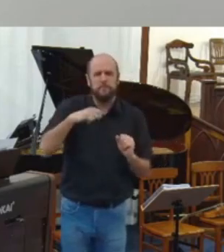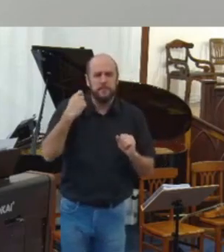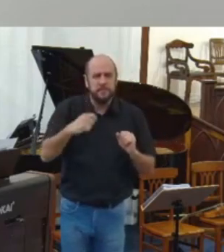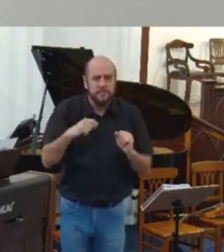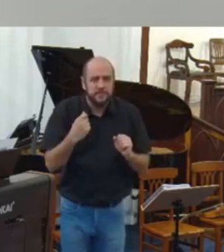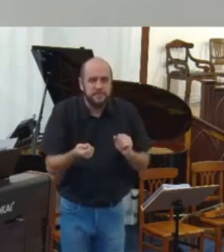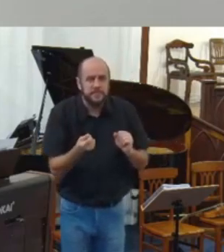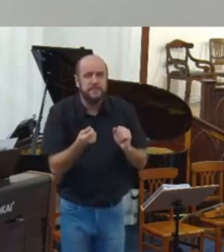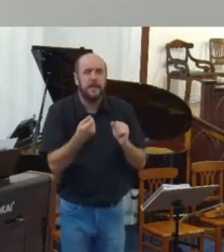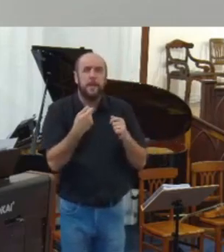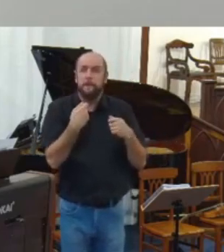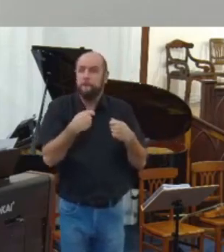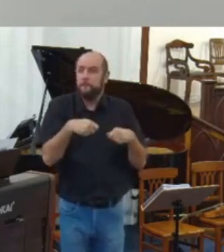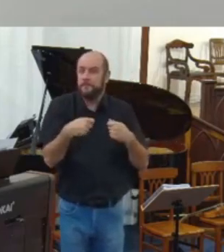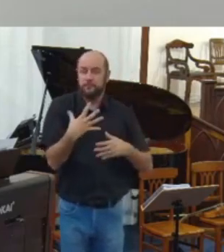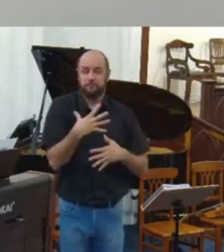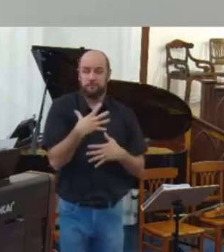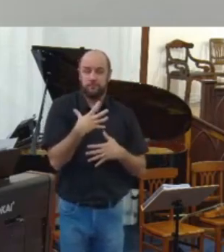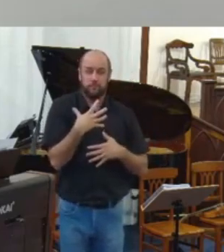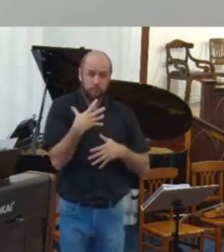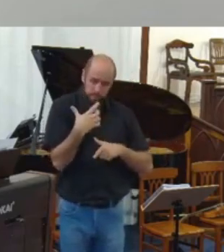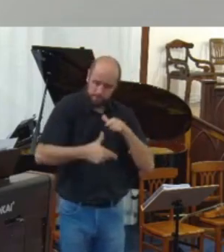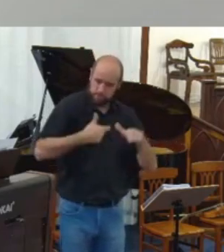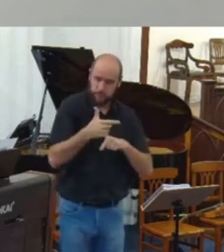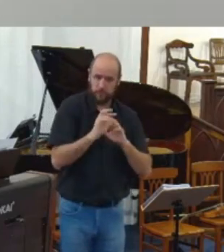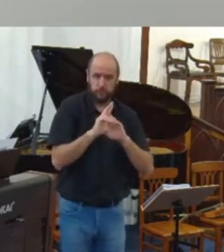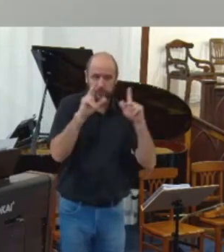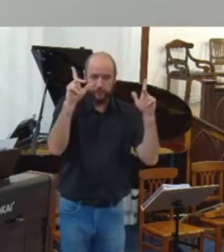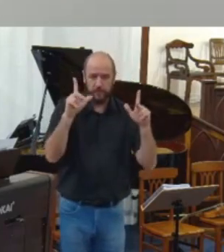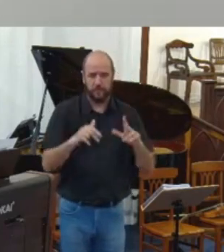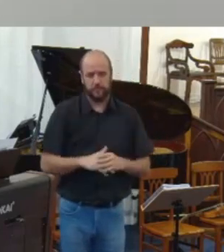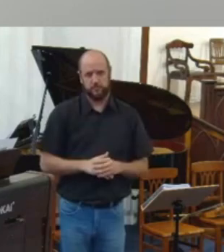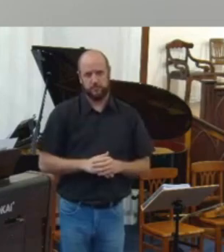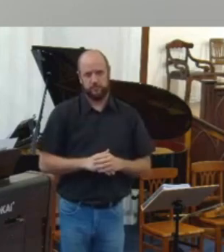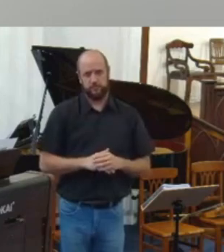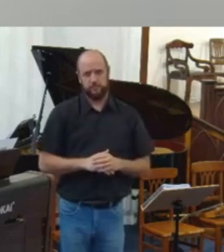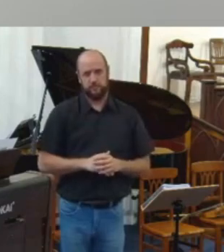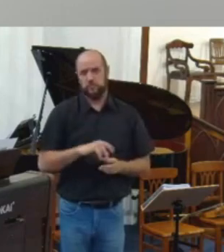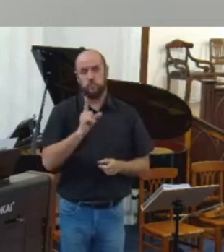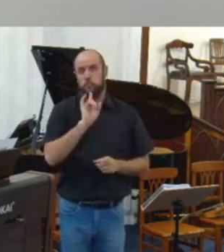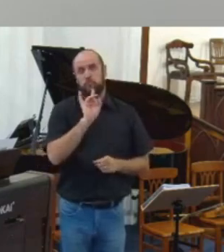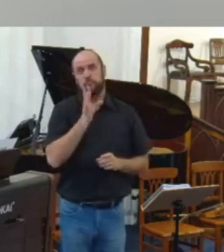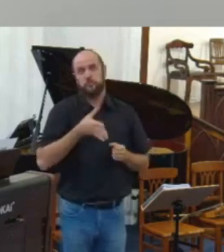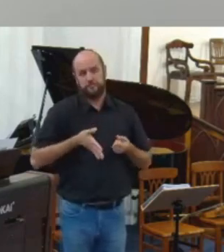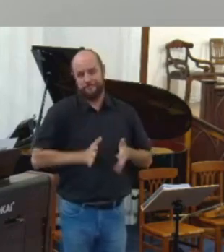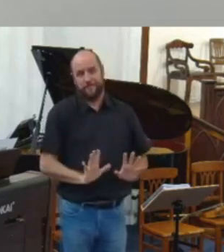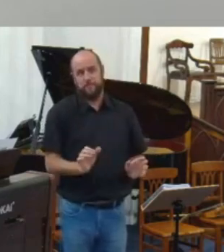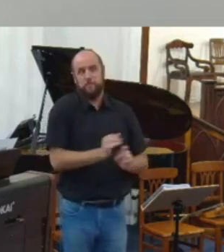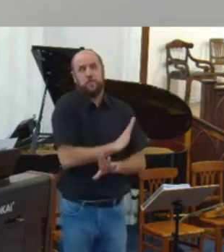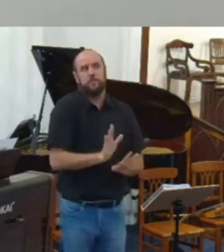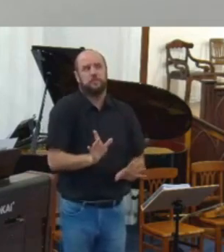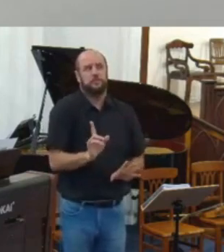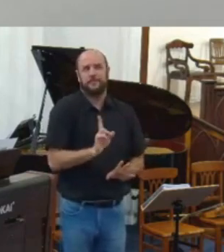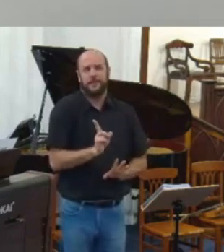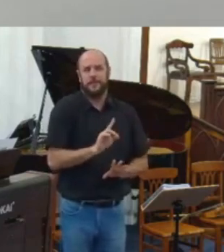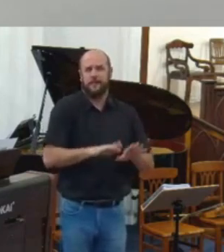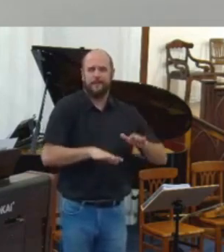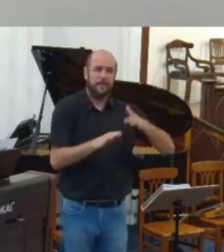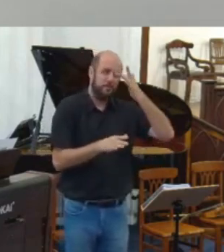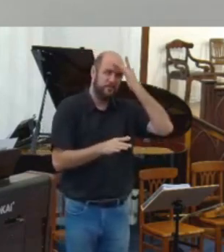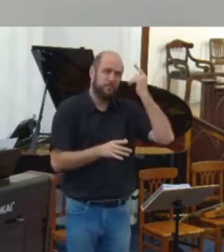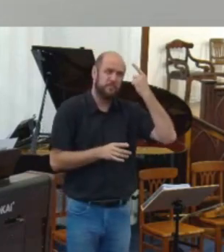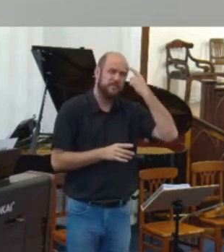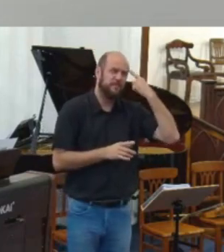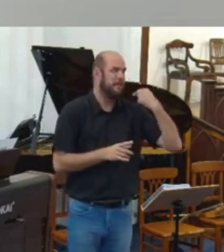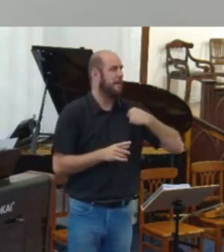alguma coisa, precisam de um agir, e que muitas vezes elas pensam que está dentro delas. Elas começam a se